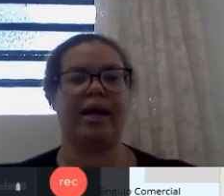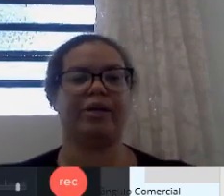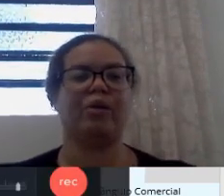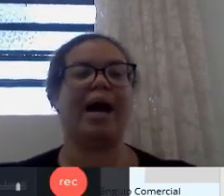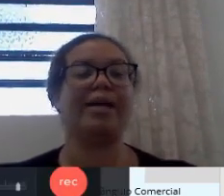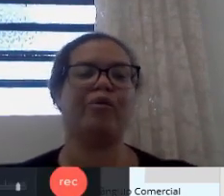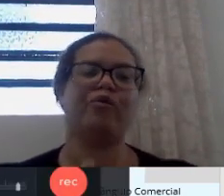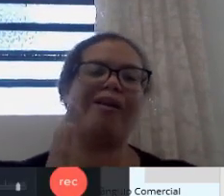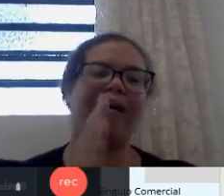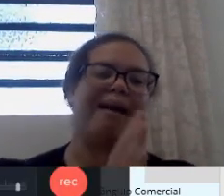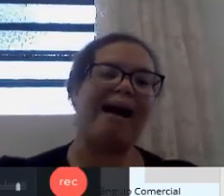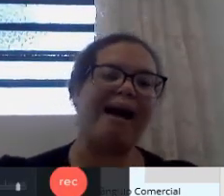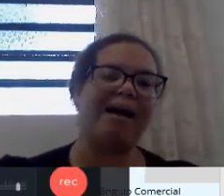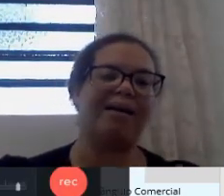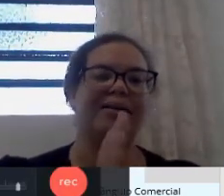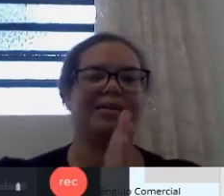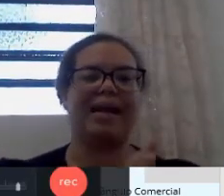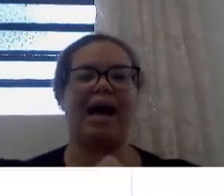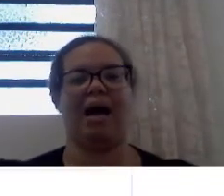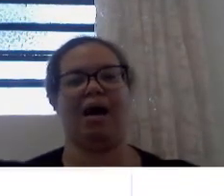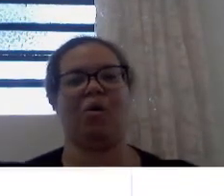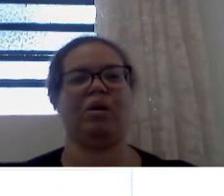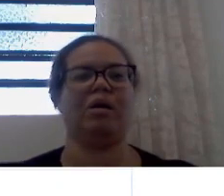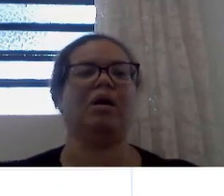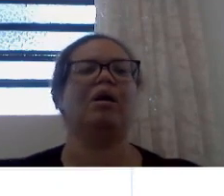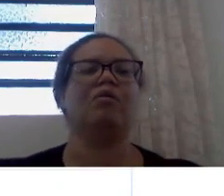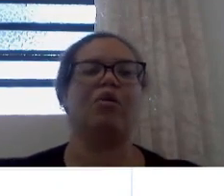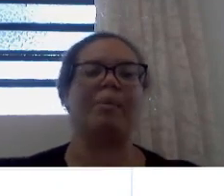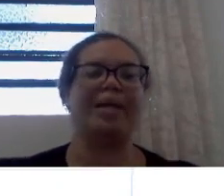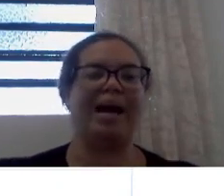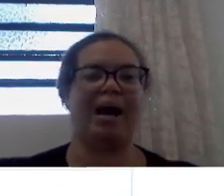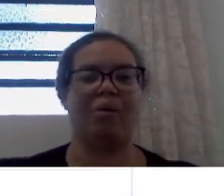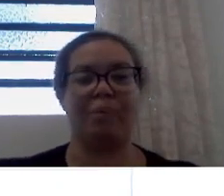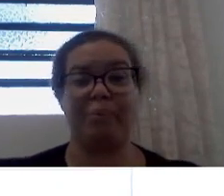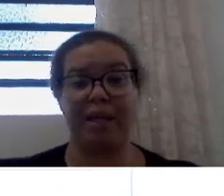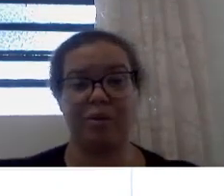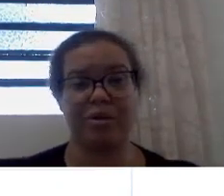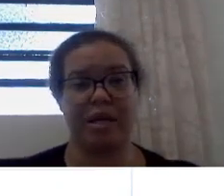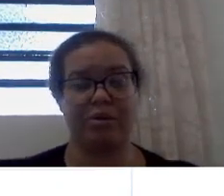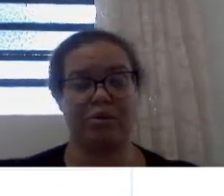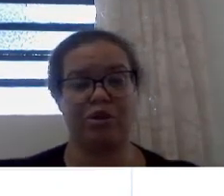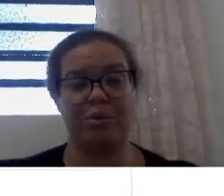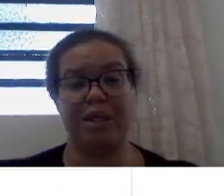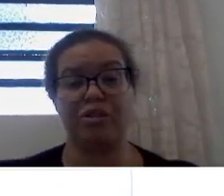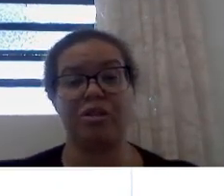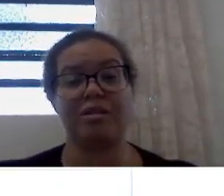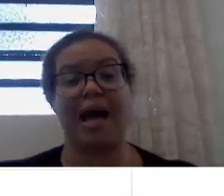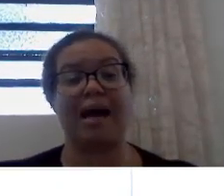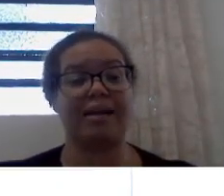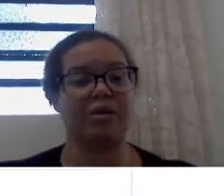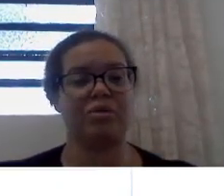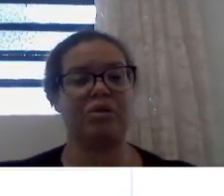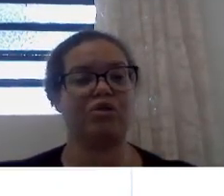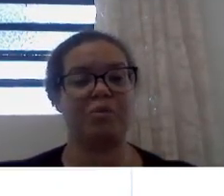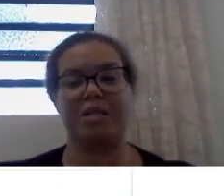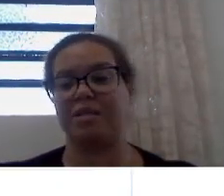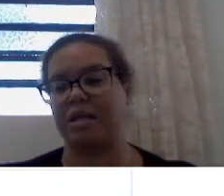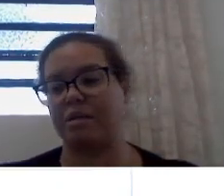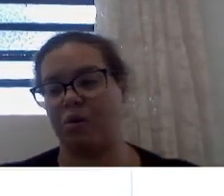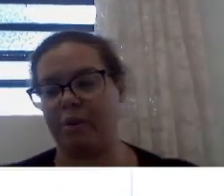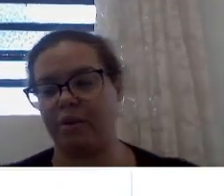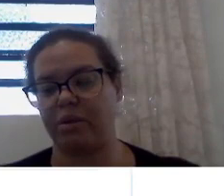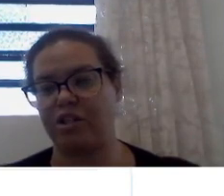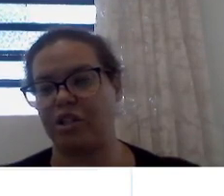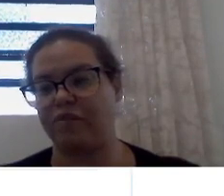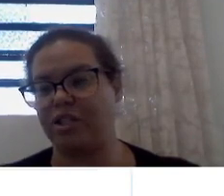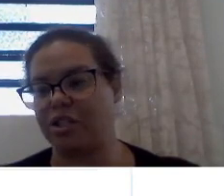meu caderno, aí eu vou lá na aula. Vou abrir a aula pelo Centro de Mídias. Aqui no Centro de Mídias,